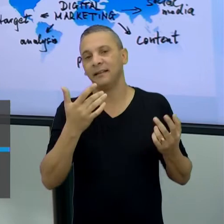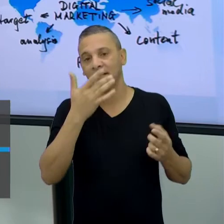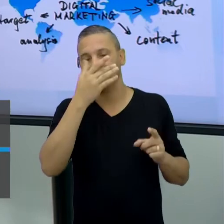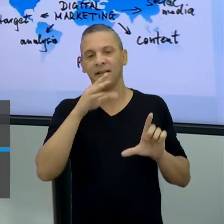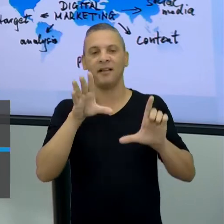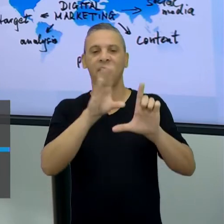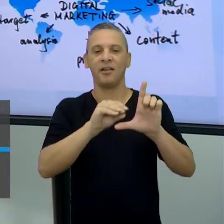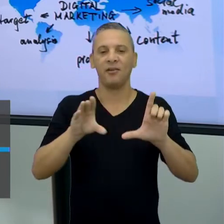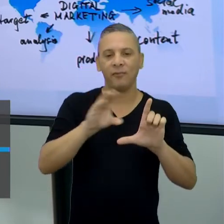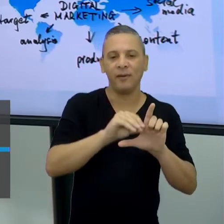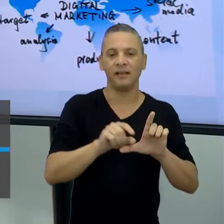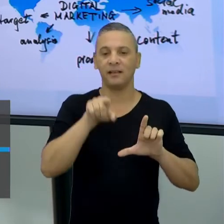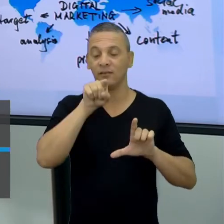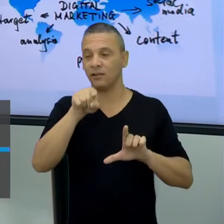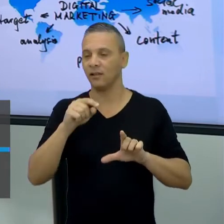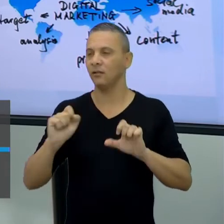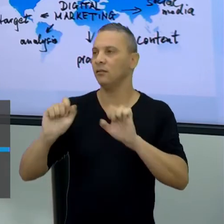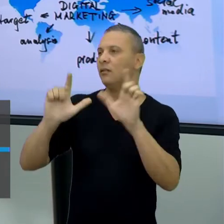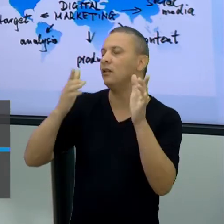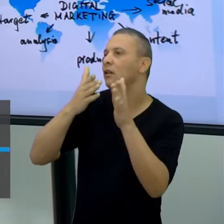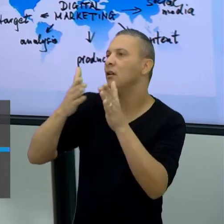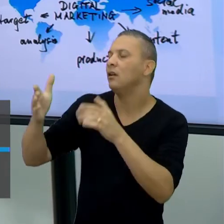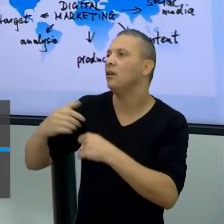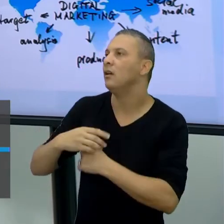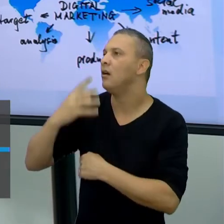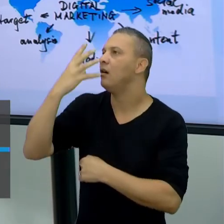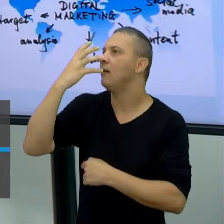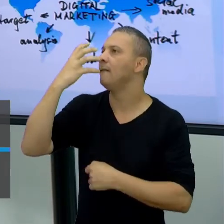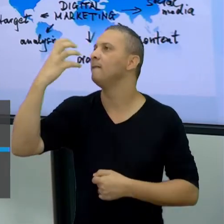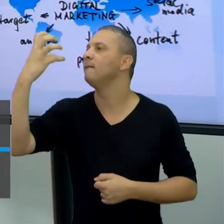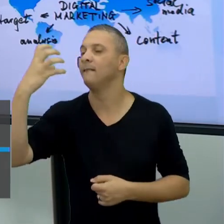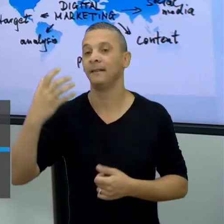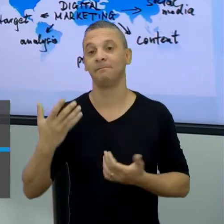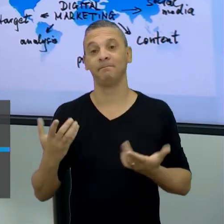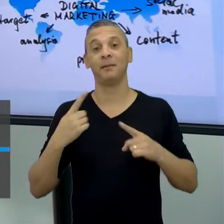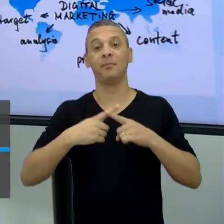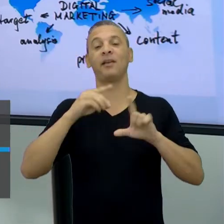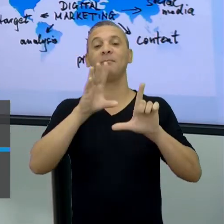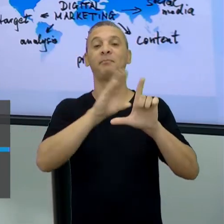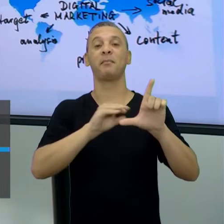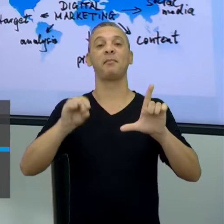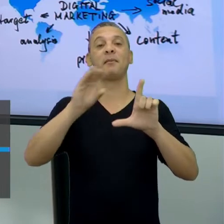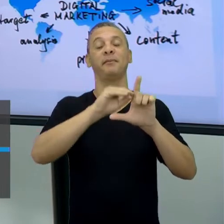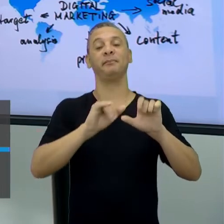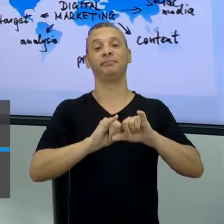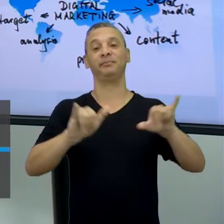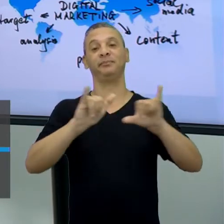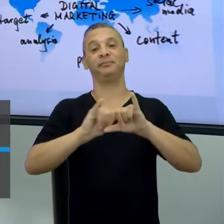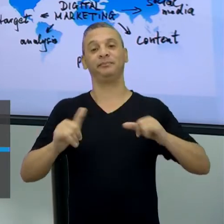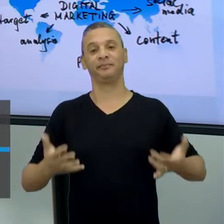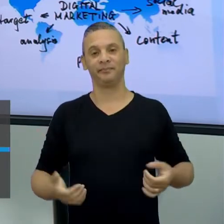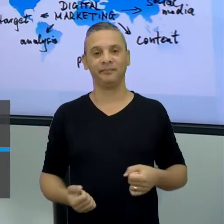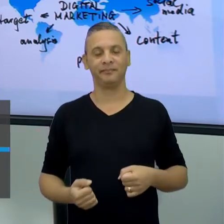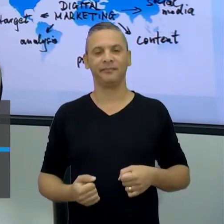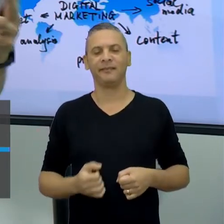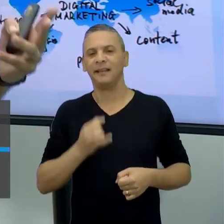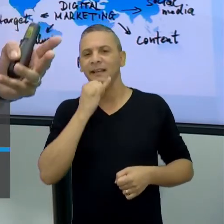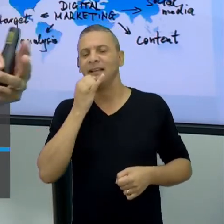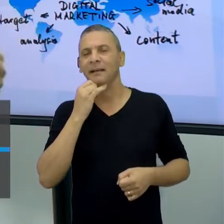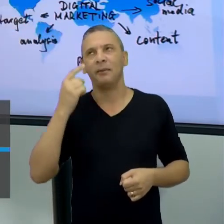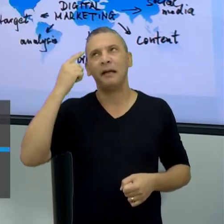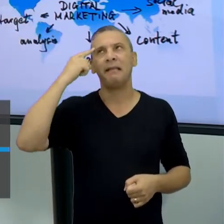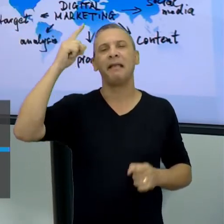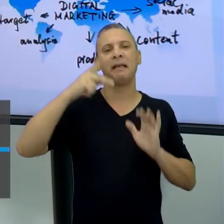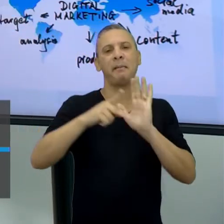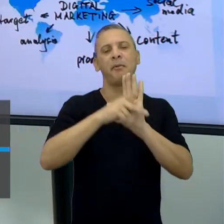influencer, tá lá para influenciar você. E quando acontece no meio do jornal, no meio das notícias? Quando acontece com ideologias